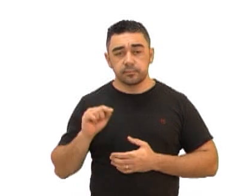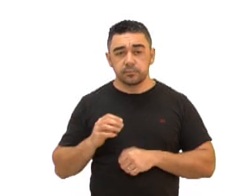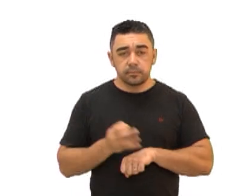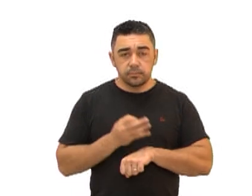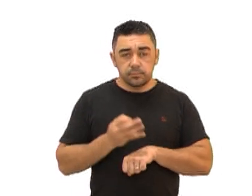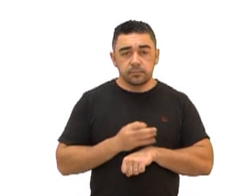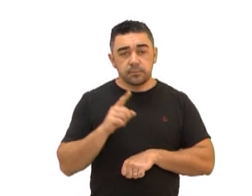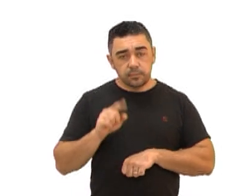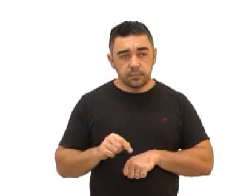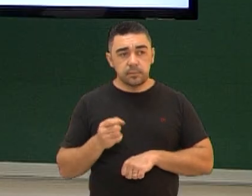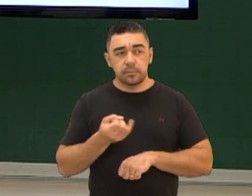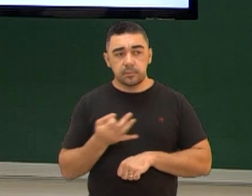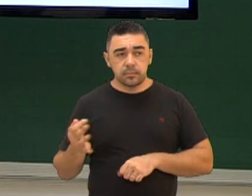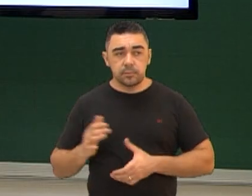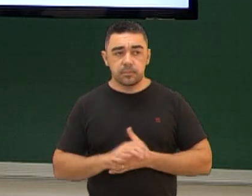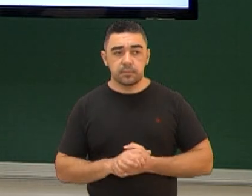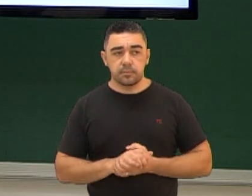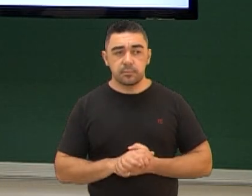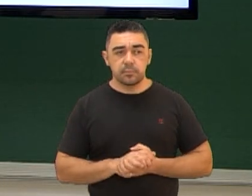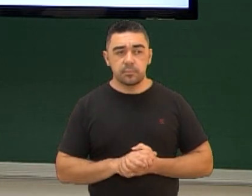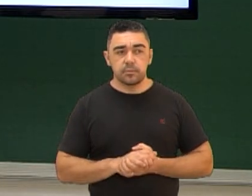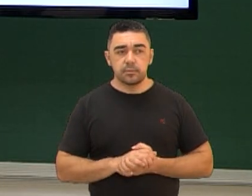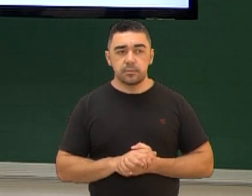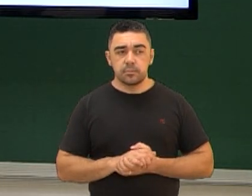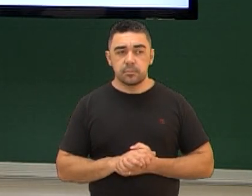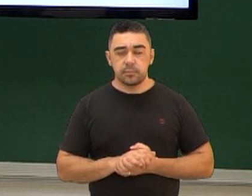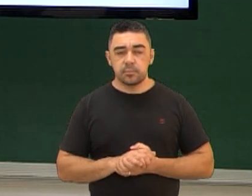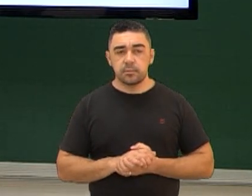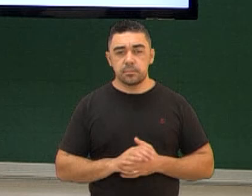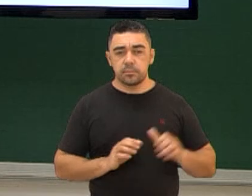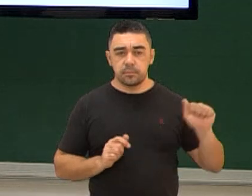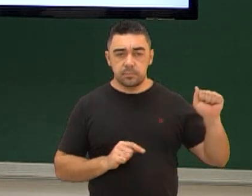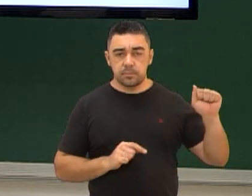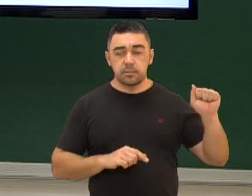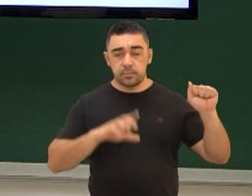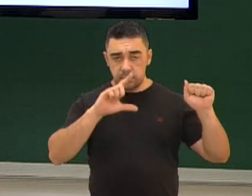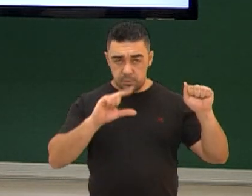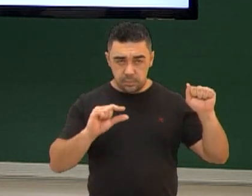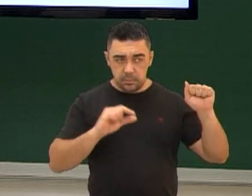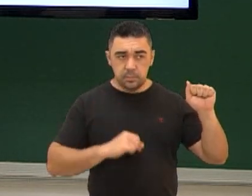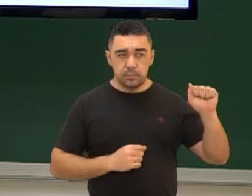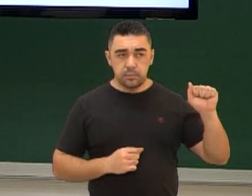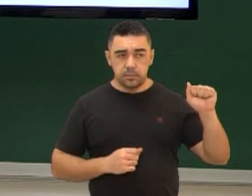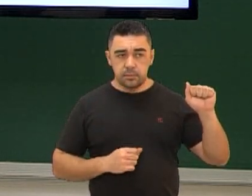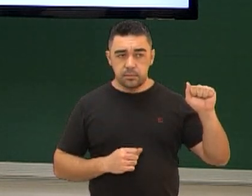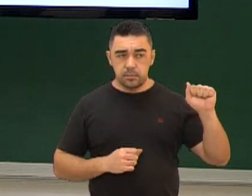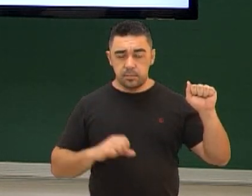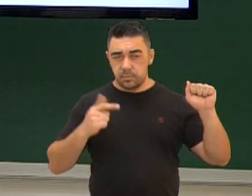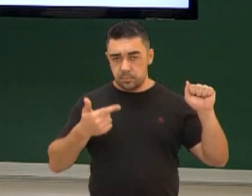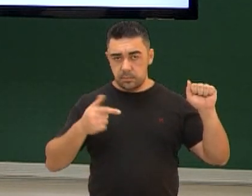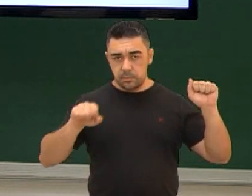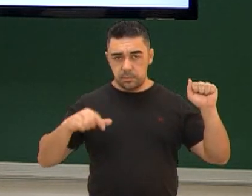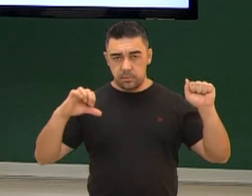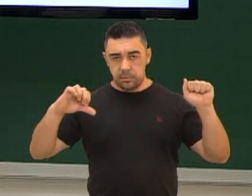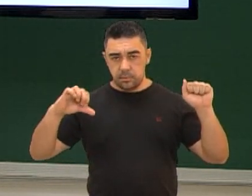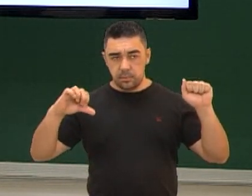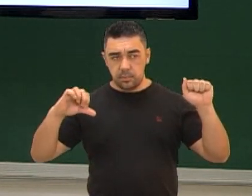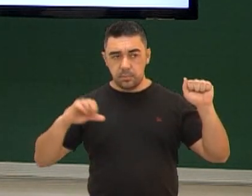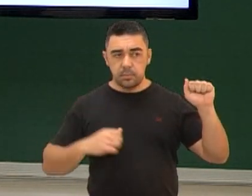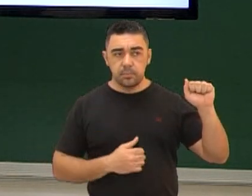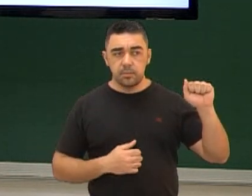do capacitor irá, vamos ver então, reduzir para 2,9